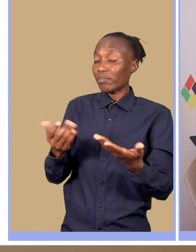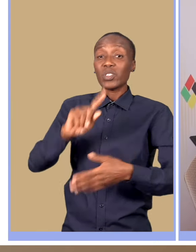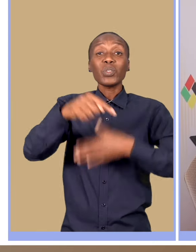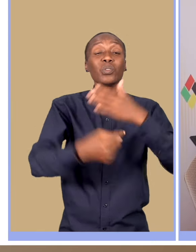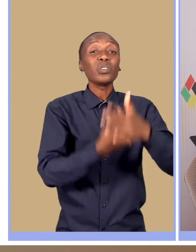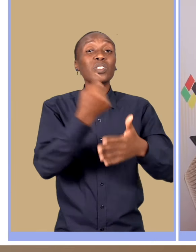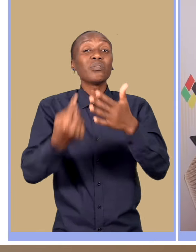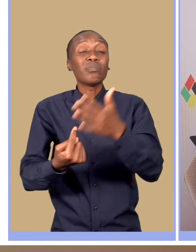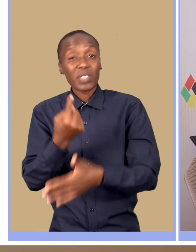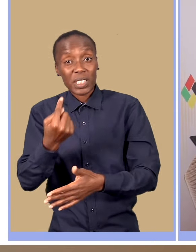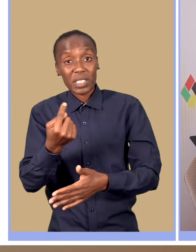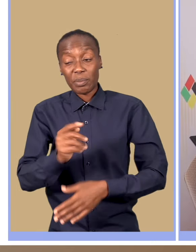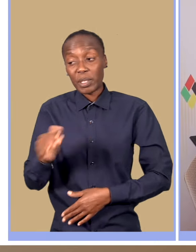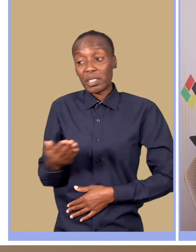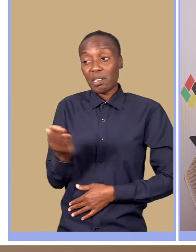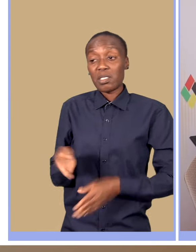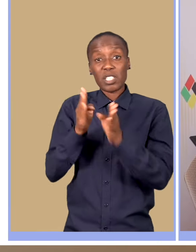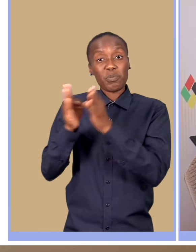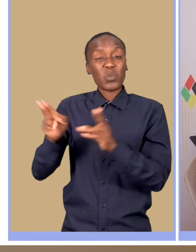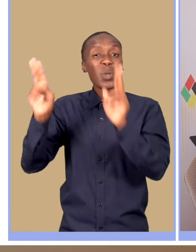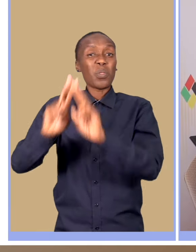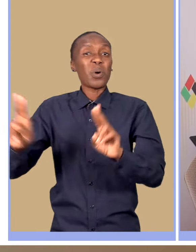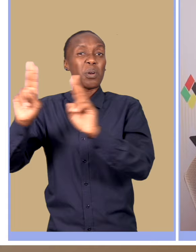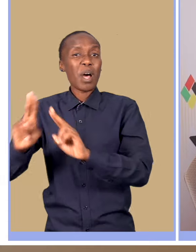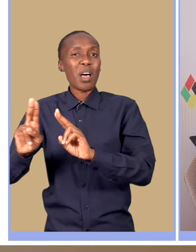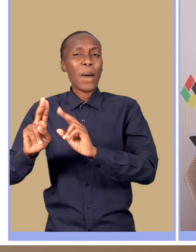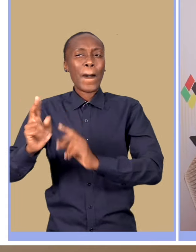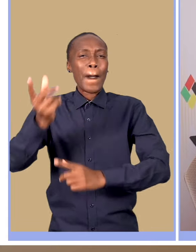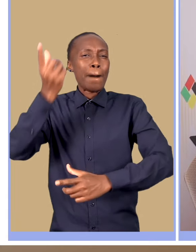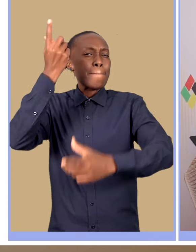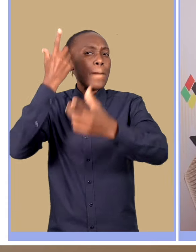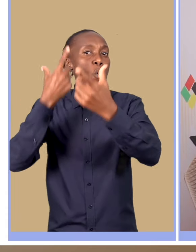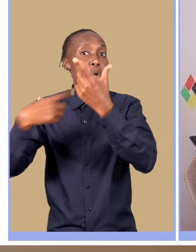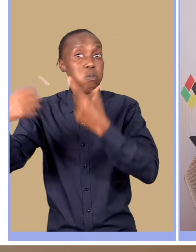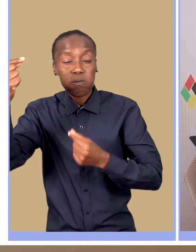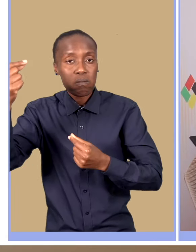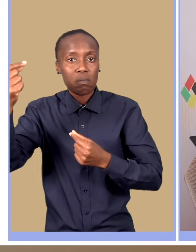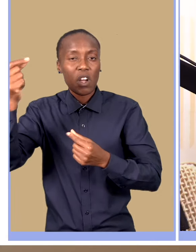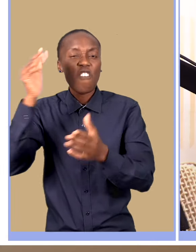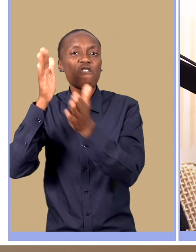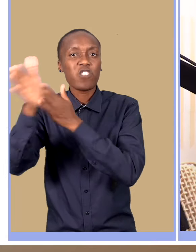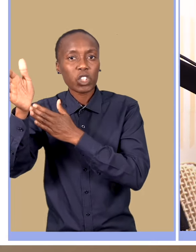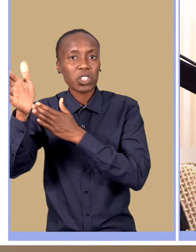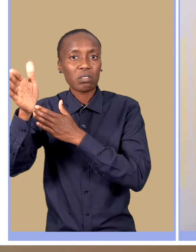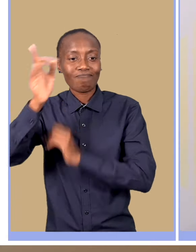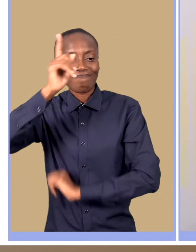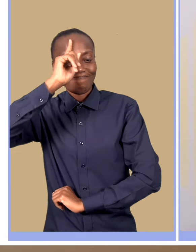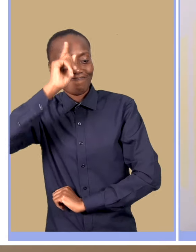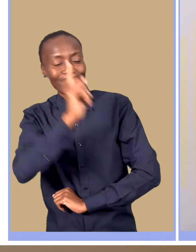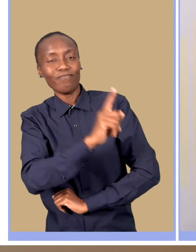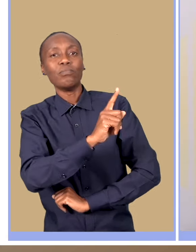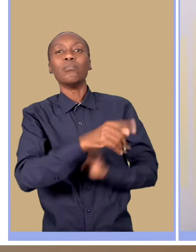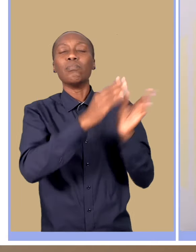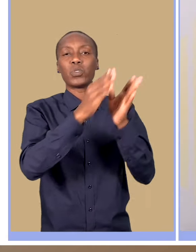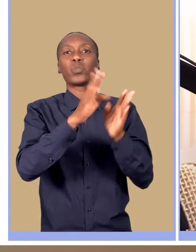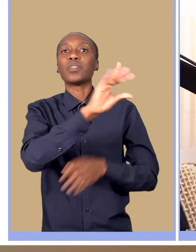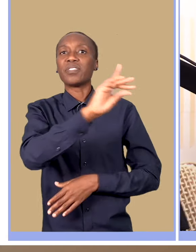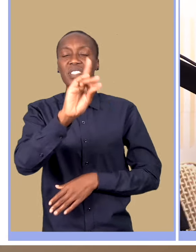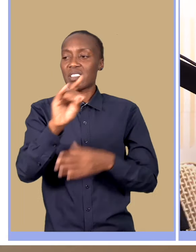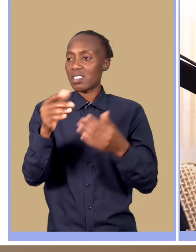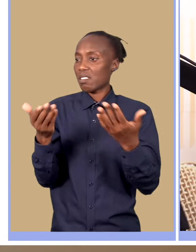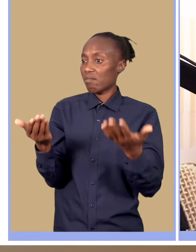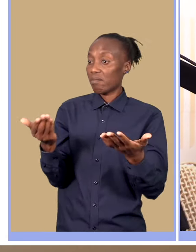acontece, pessoas que não têm nenhuma deficiência fogem dessas pessoas. Então, mas